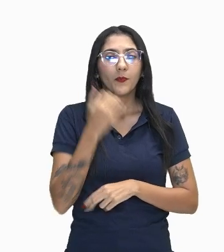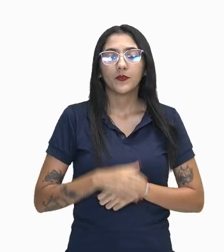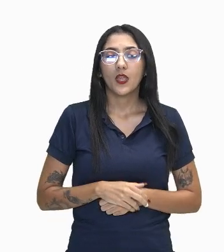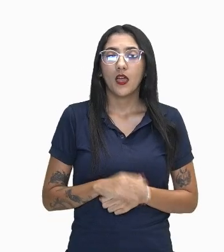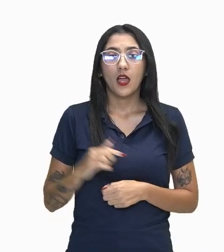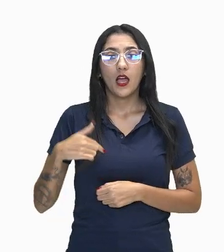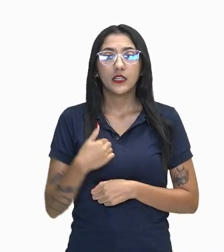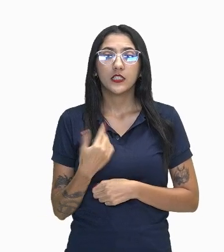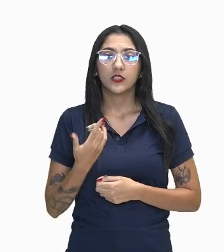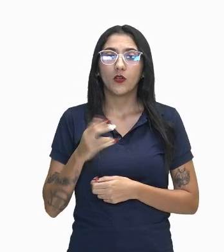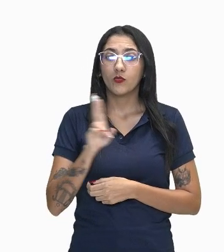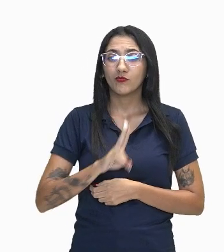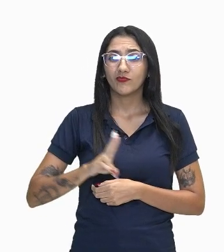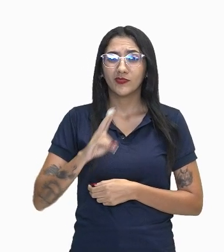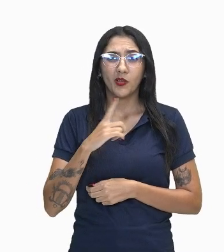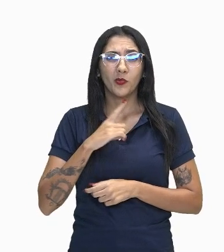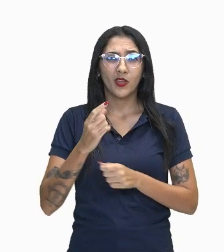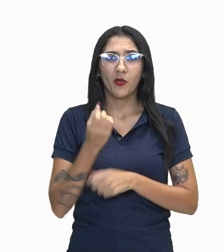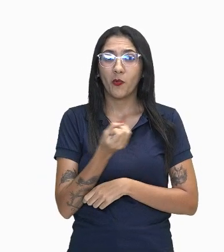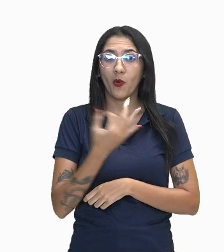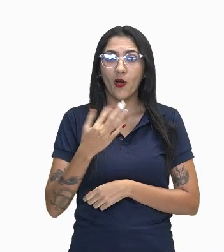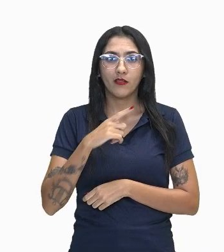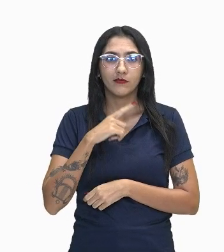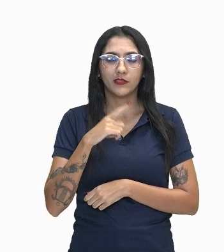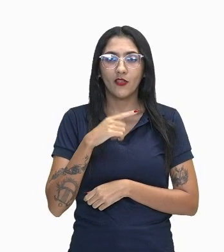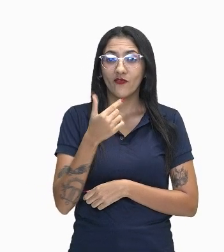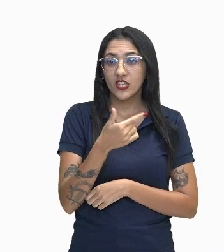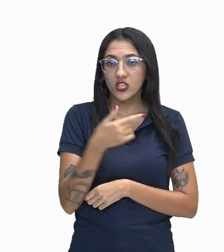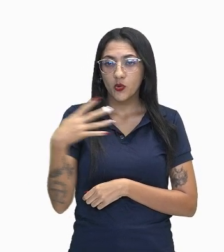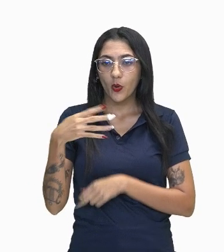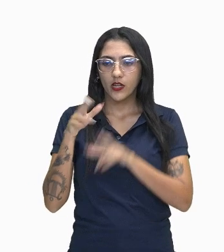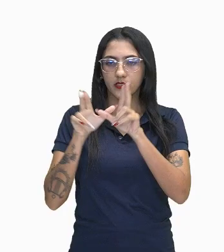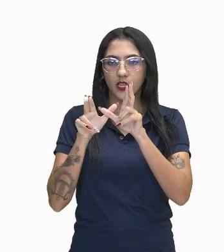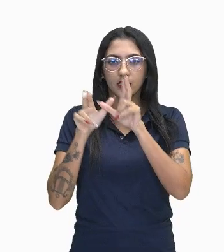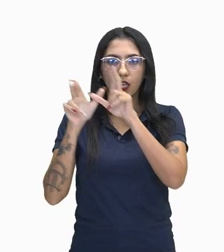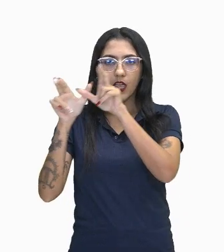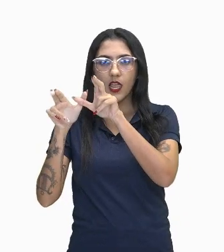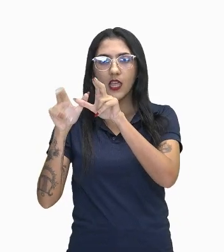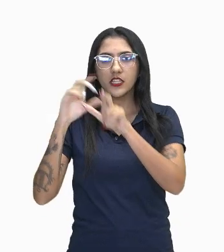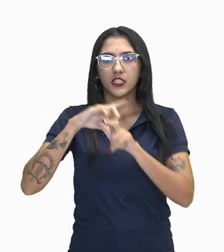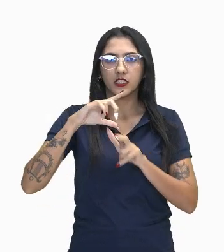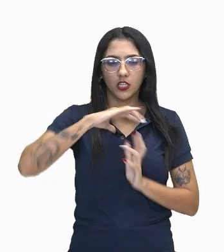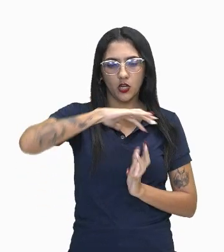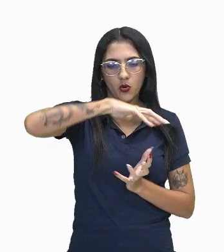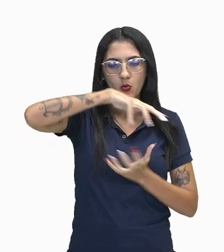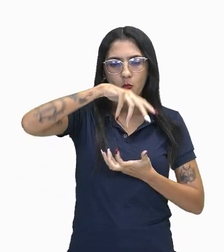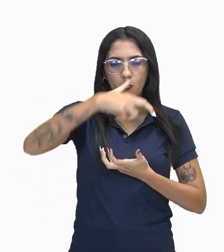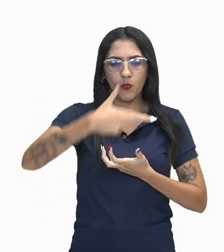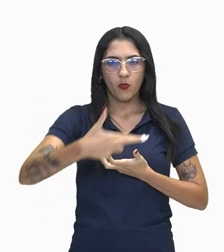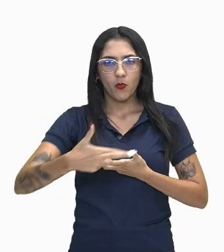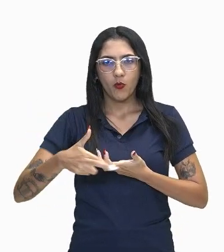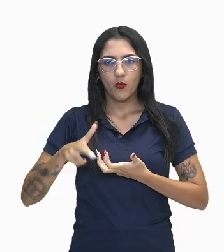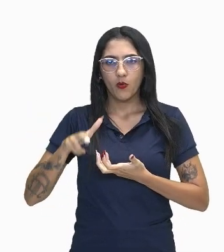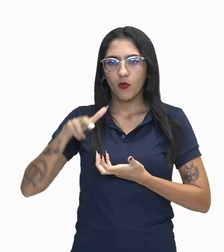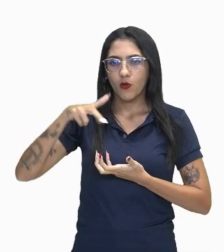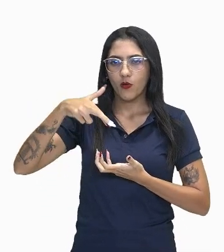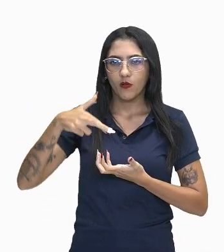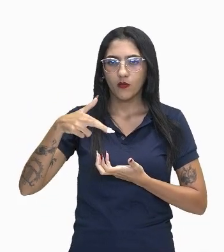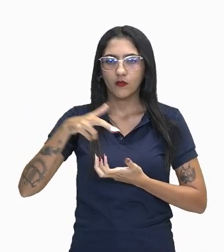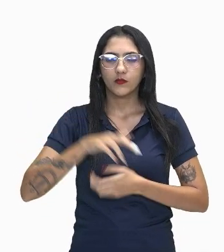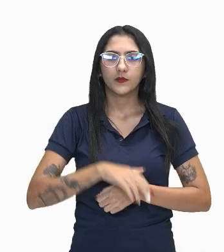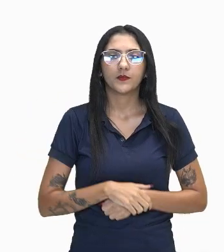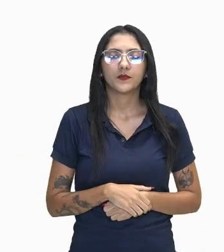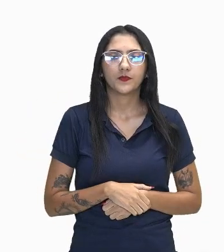aí 24 satélites artificiais que estão na órbita da Terra continuamente.